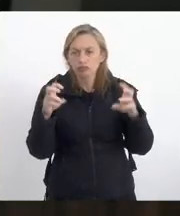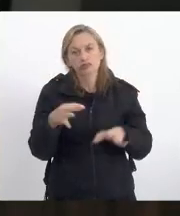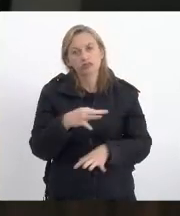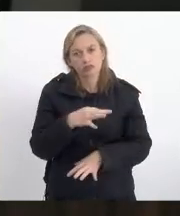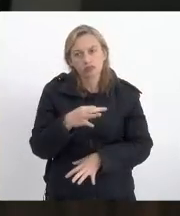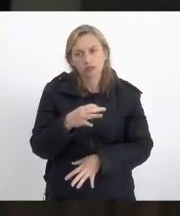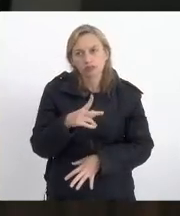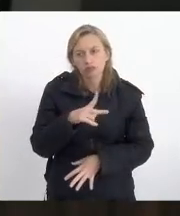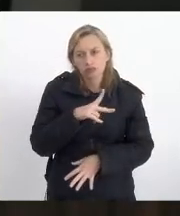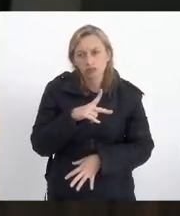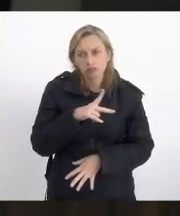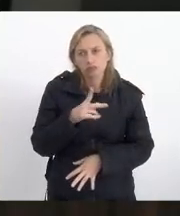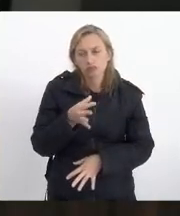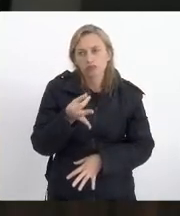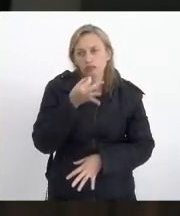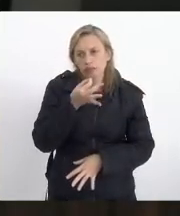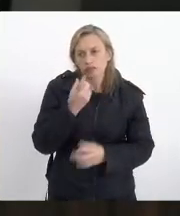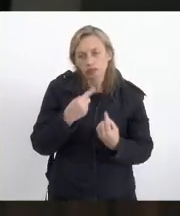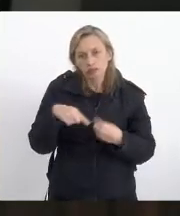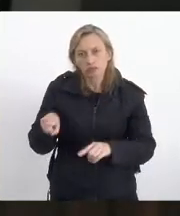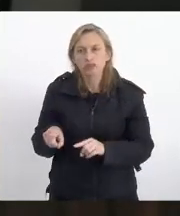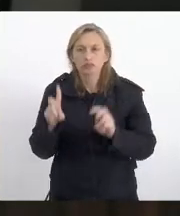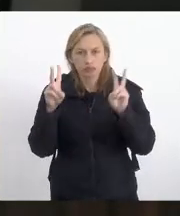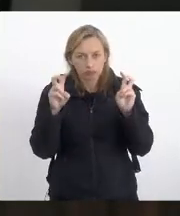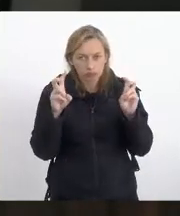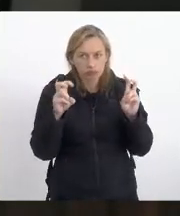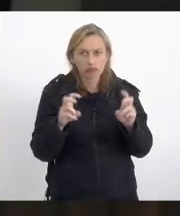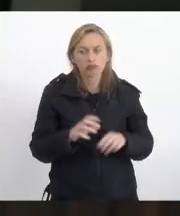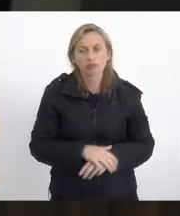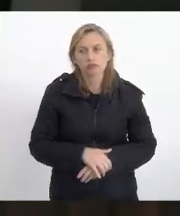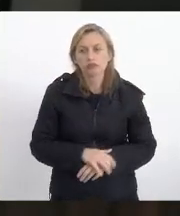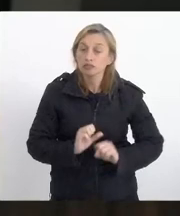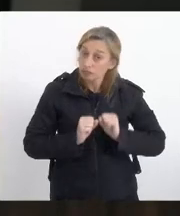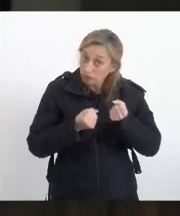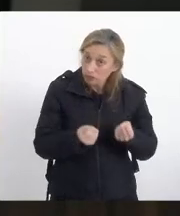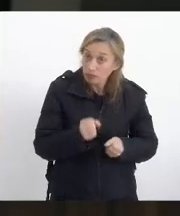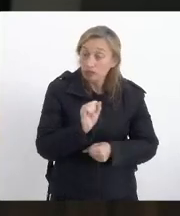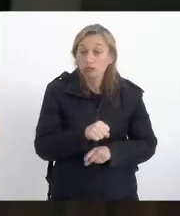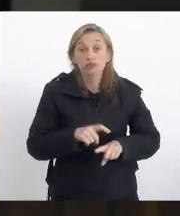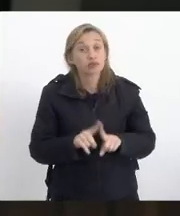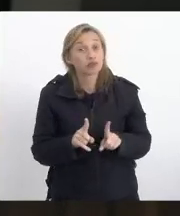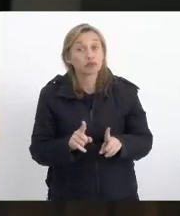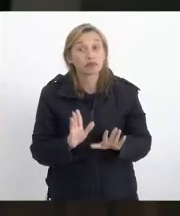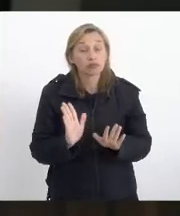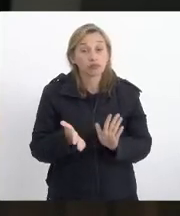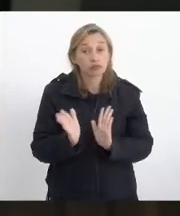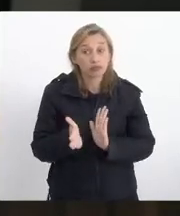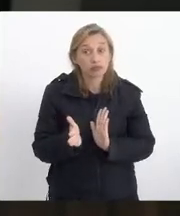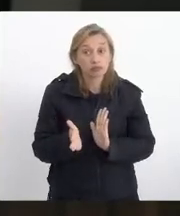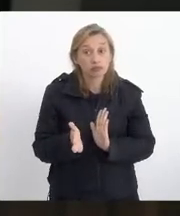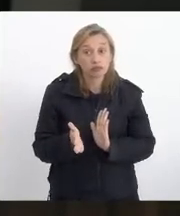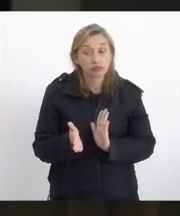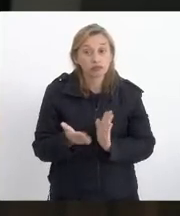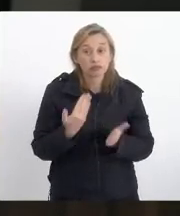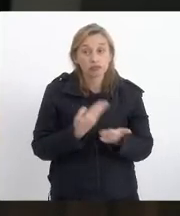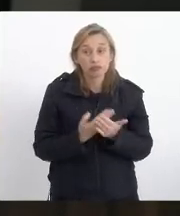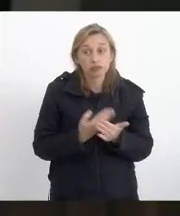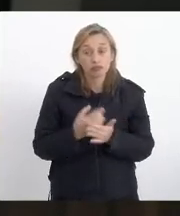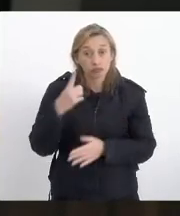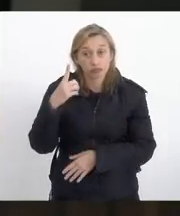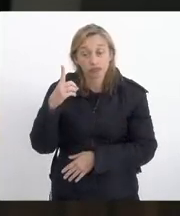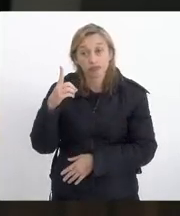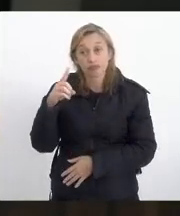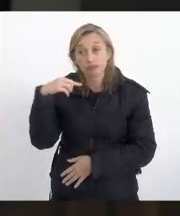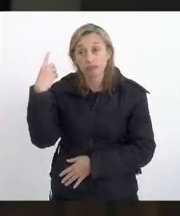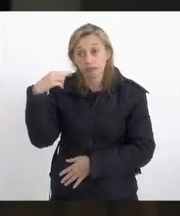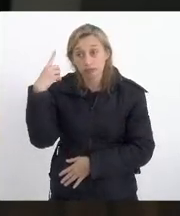pessoal contrária a esse tema. E vou fazer esta defesa. Agora, eu sou um estudioso do direito, me permitam